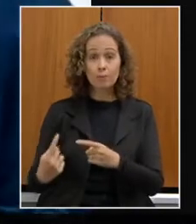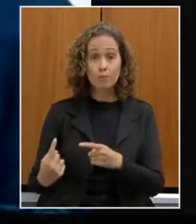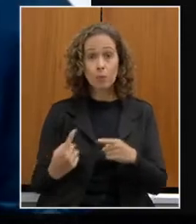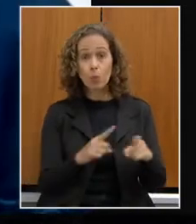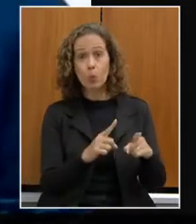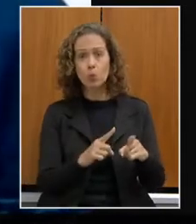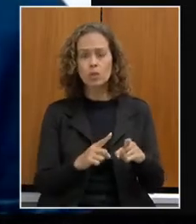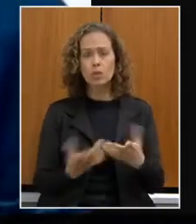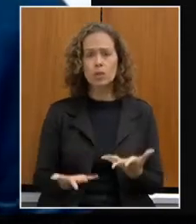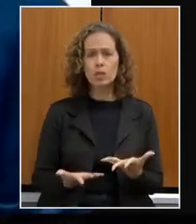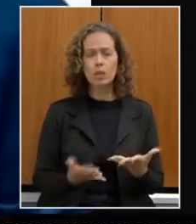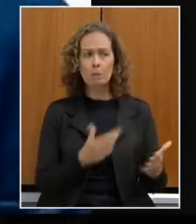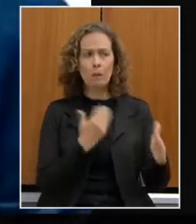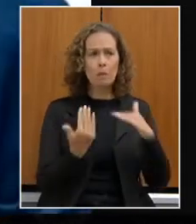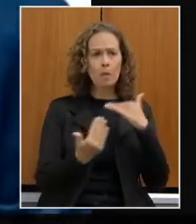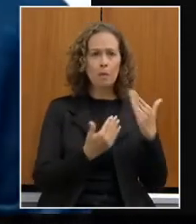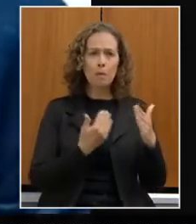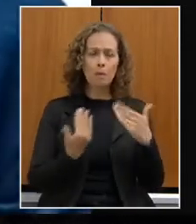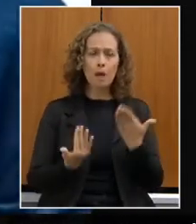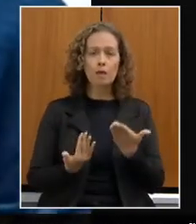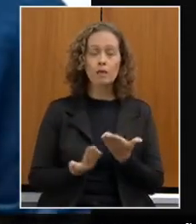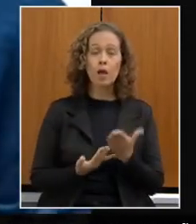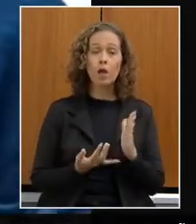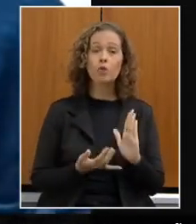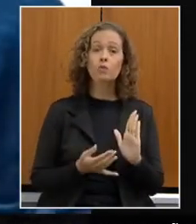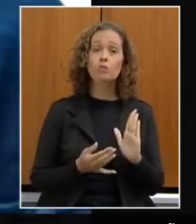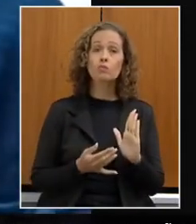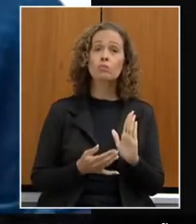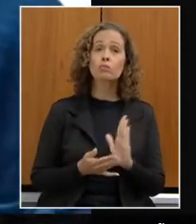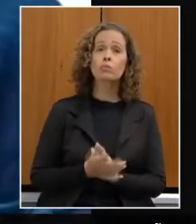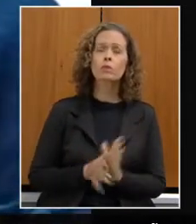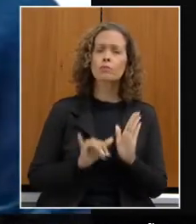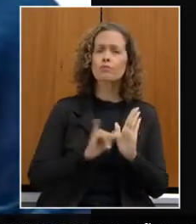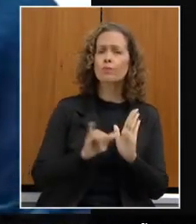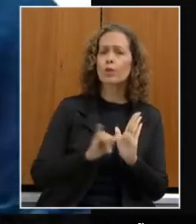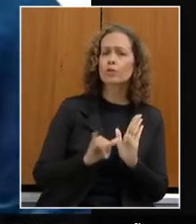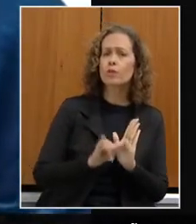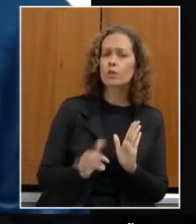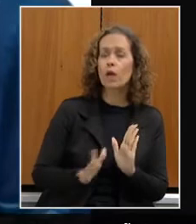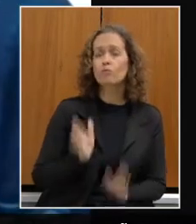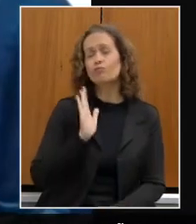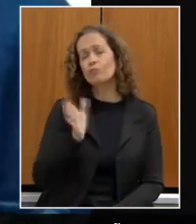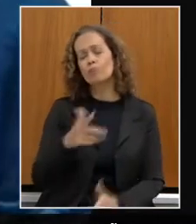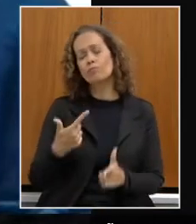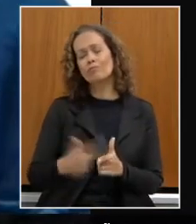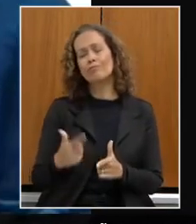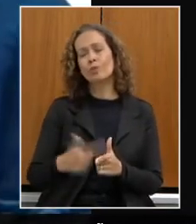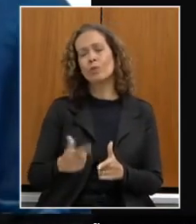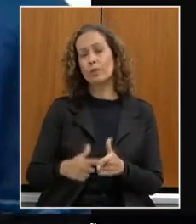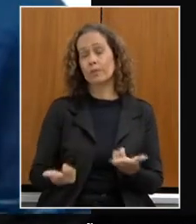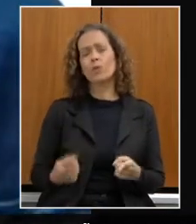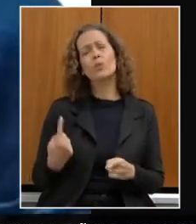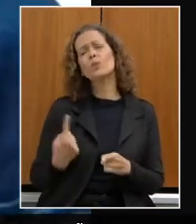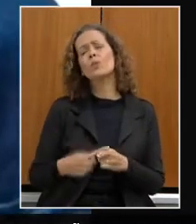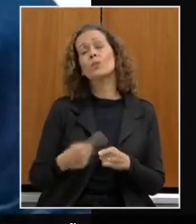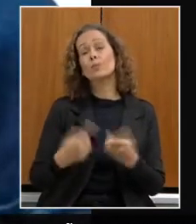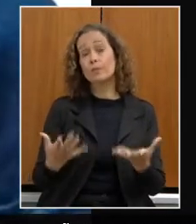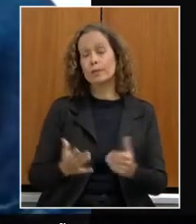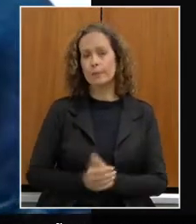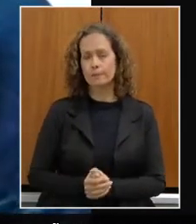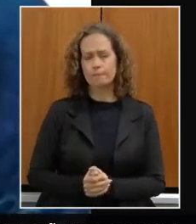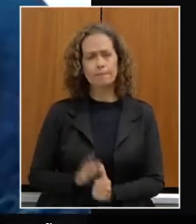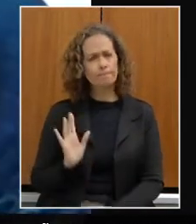esse edital trouxe problemas já funcionais porque vai acontecer